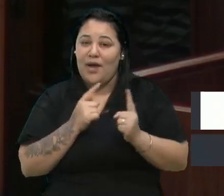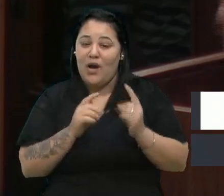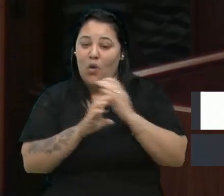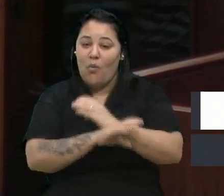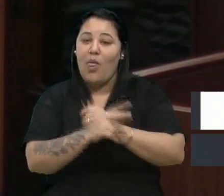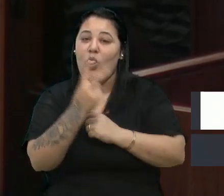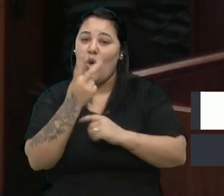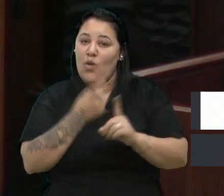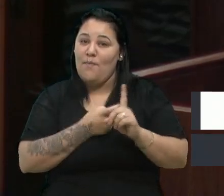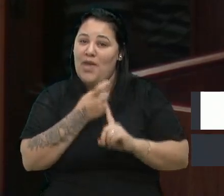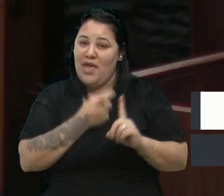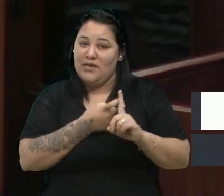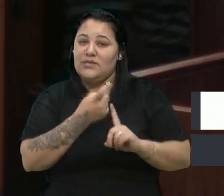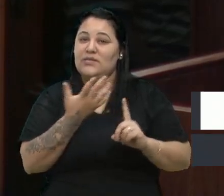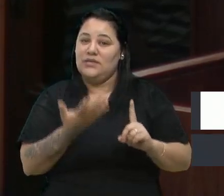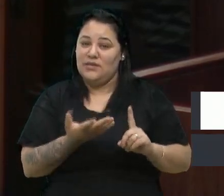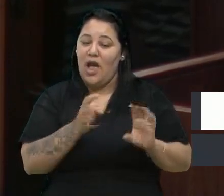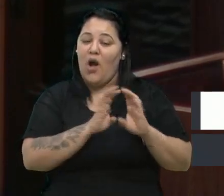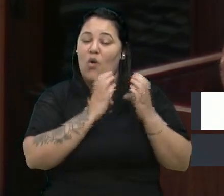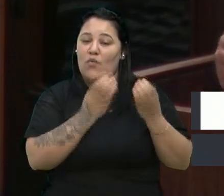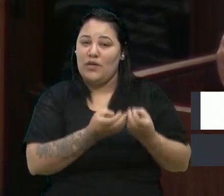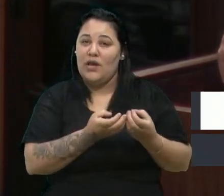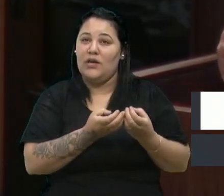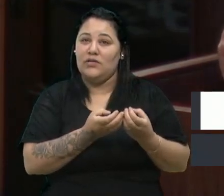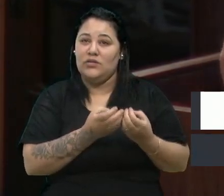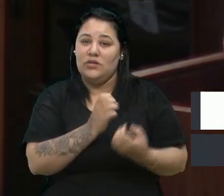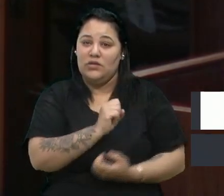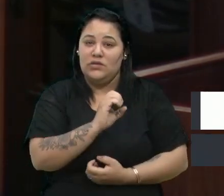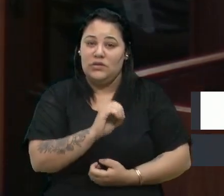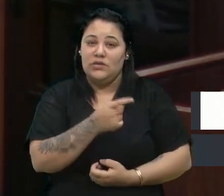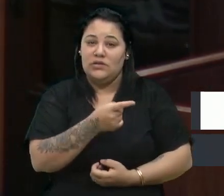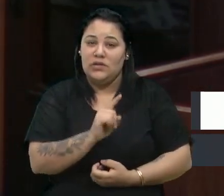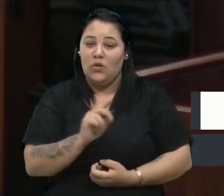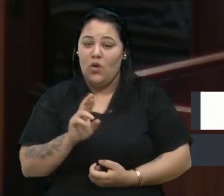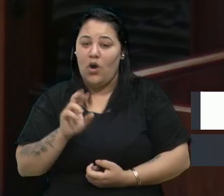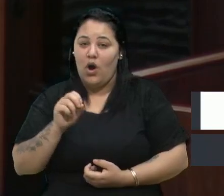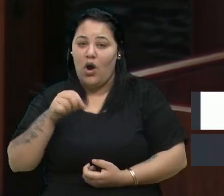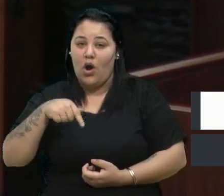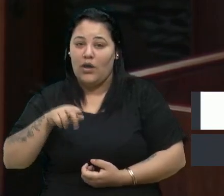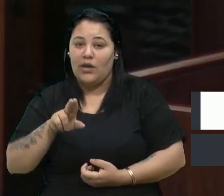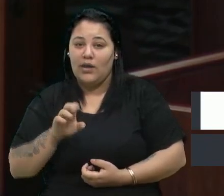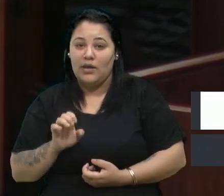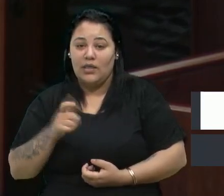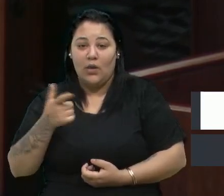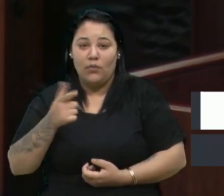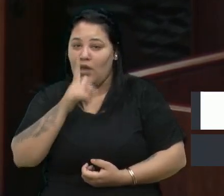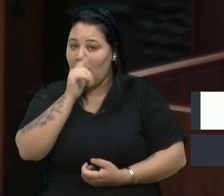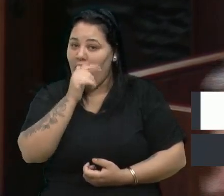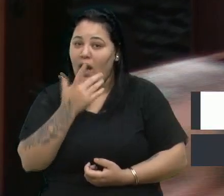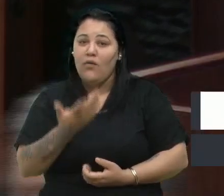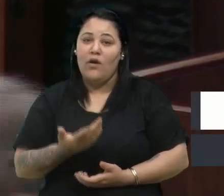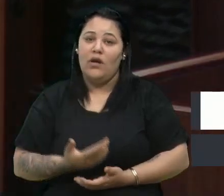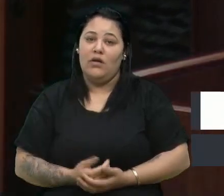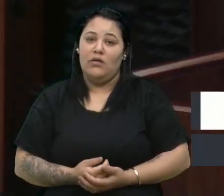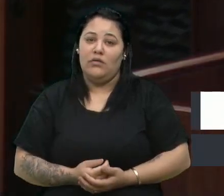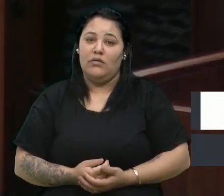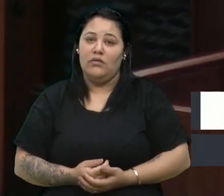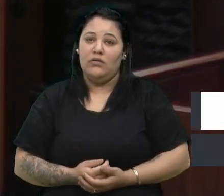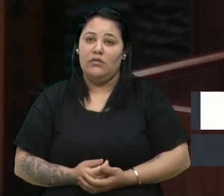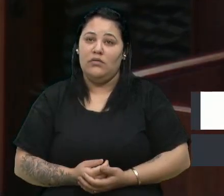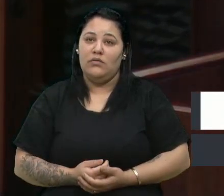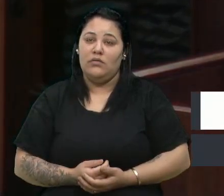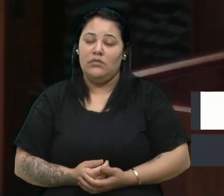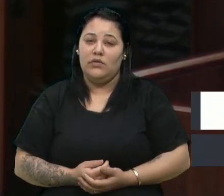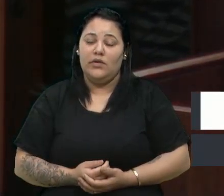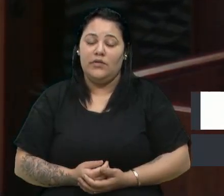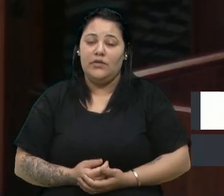2 meses que a comunidade de São Roque está sem água. E isso, nos dias de hoje, é